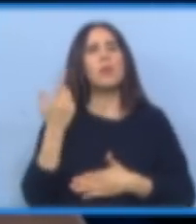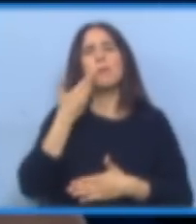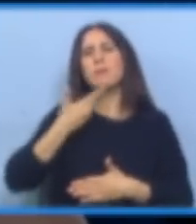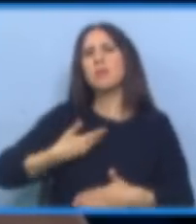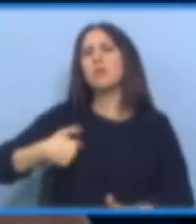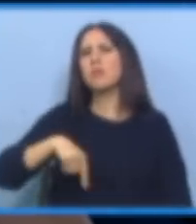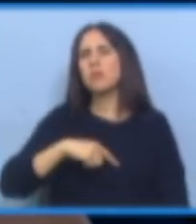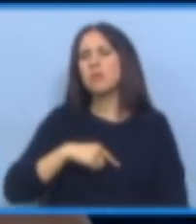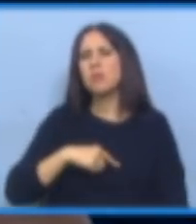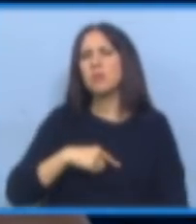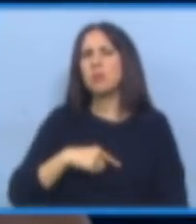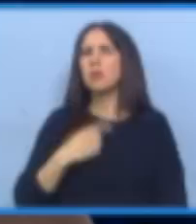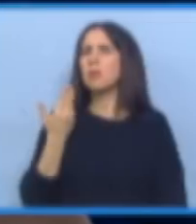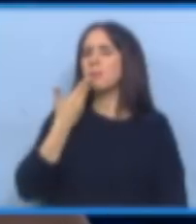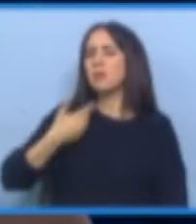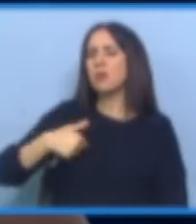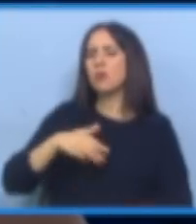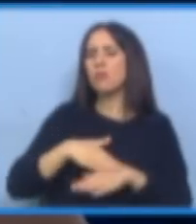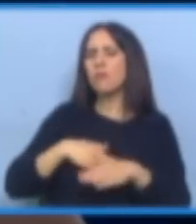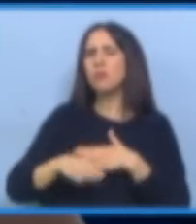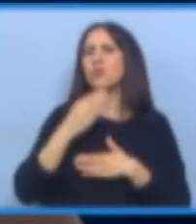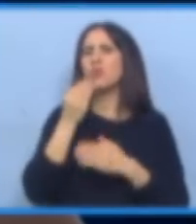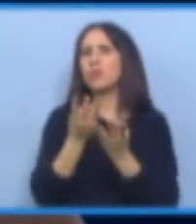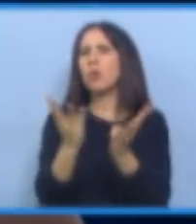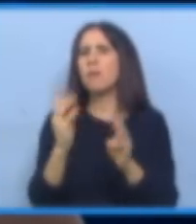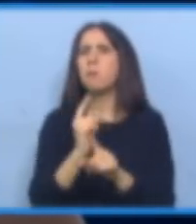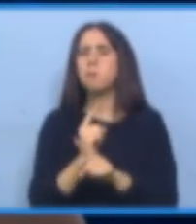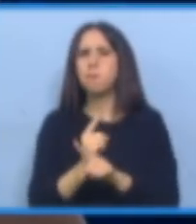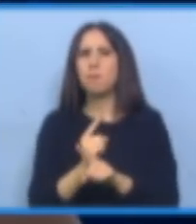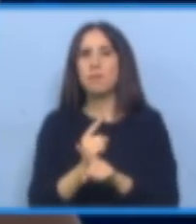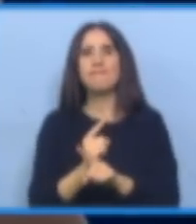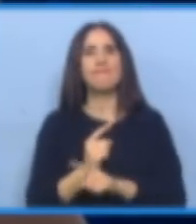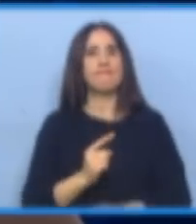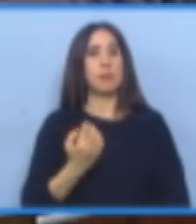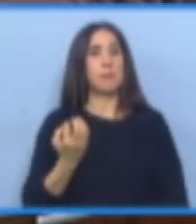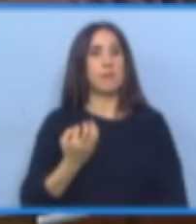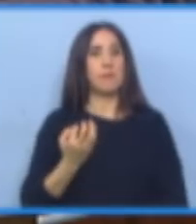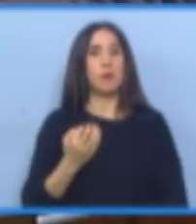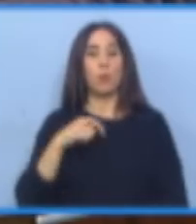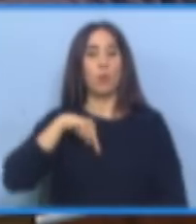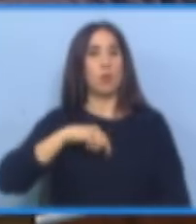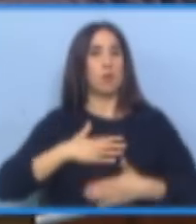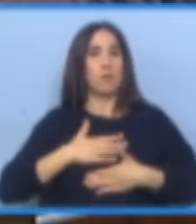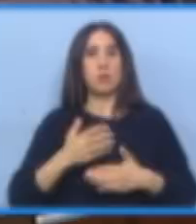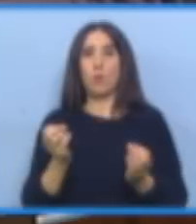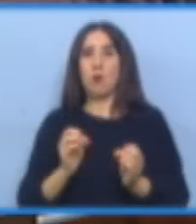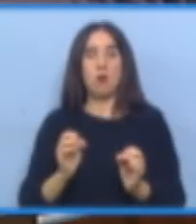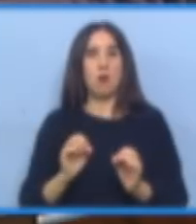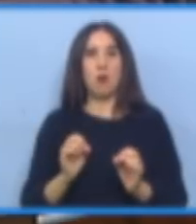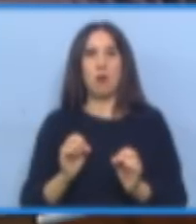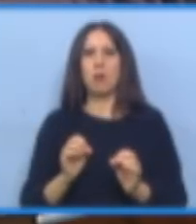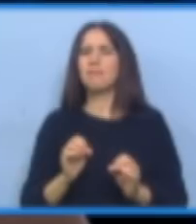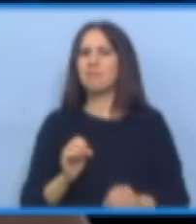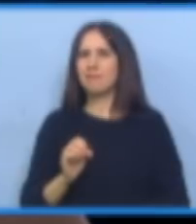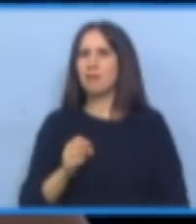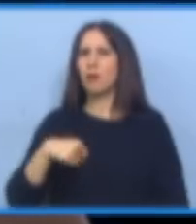de nós? O que é que Ele está a pedir que nós façamos com estes jovens também? Que caminho? E também, quando não há vocações, eu